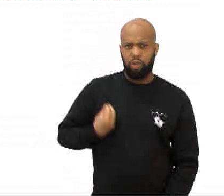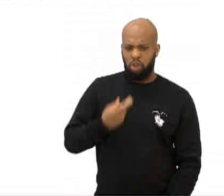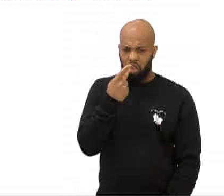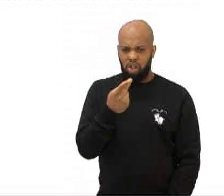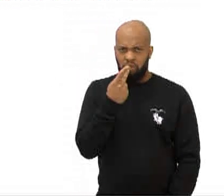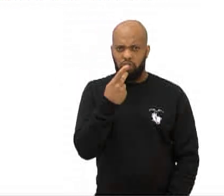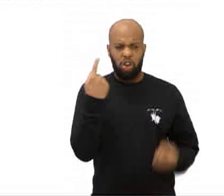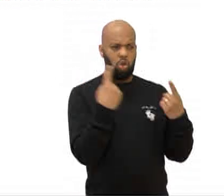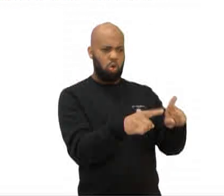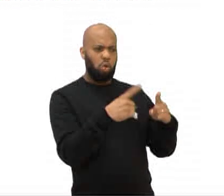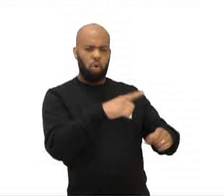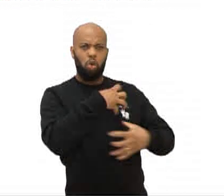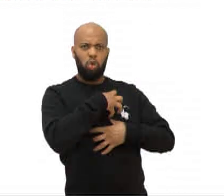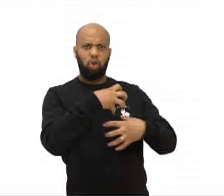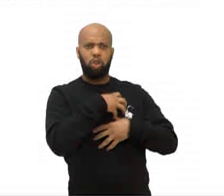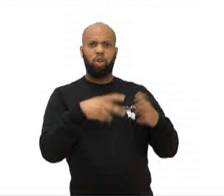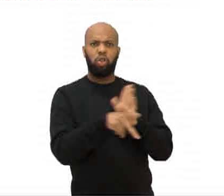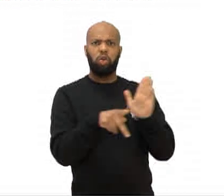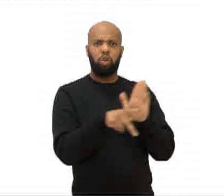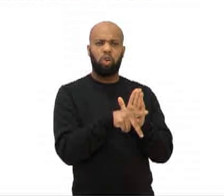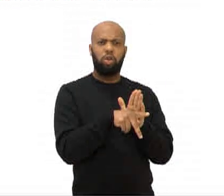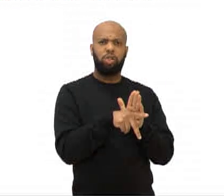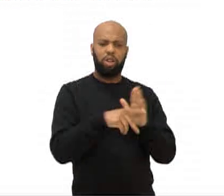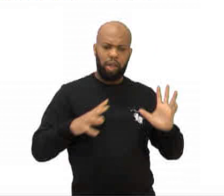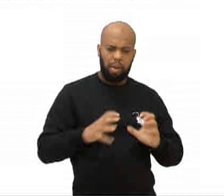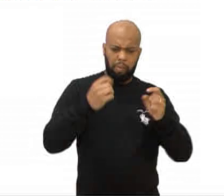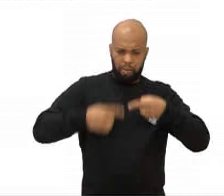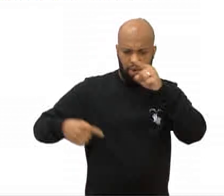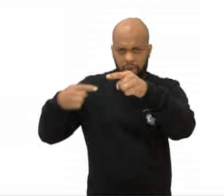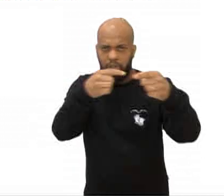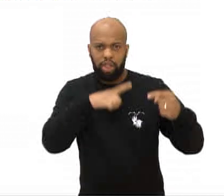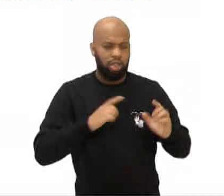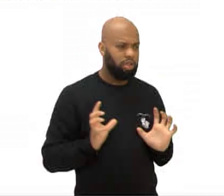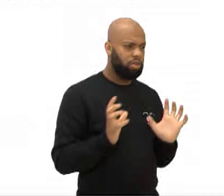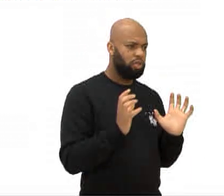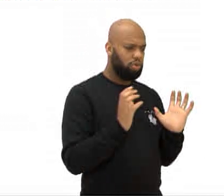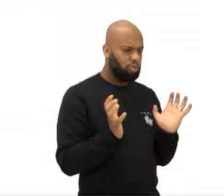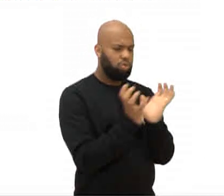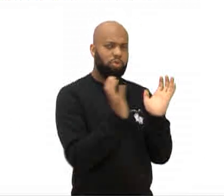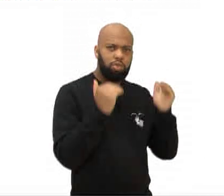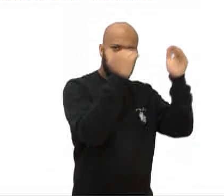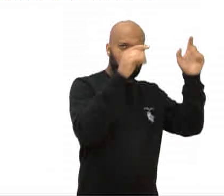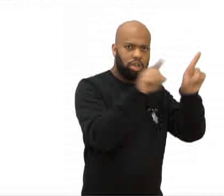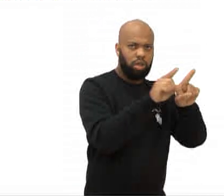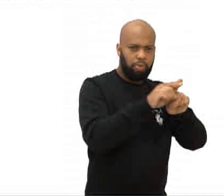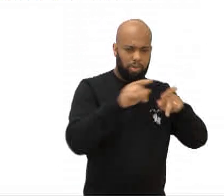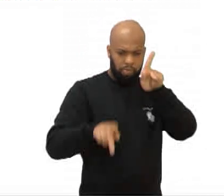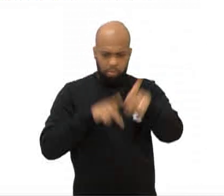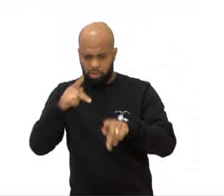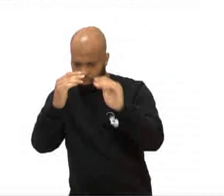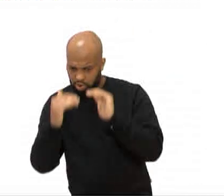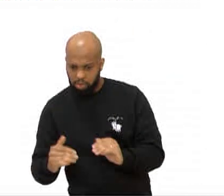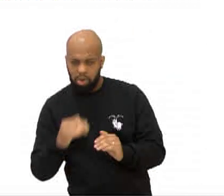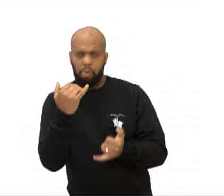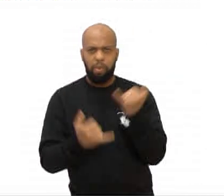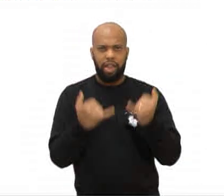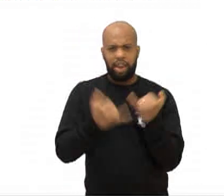os tumultos entre os nobres e a plebe parecem reprovar aquelas coisas que foram a causa primeira da